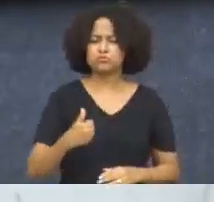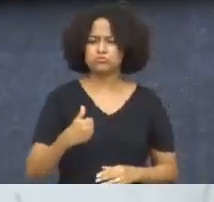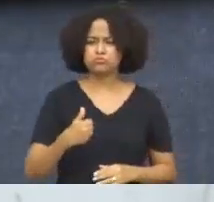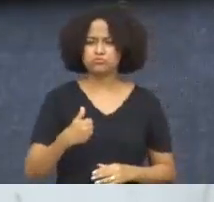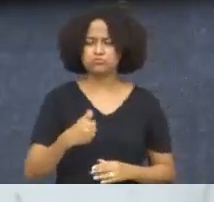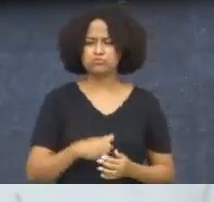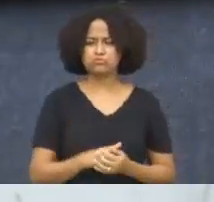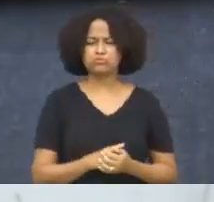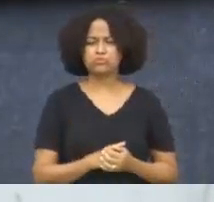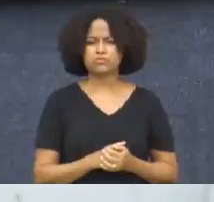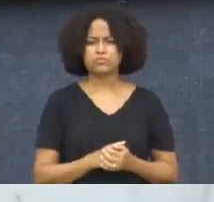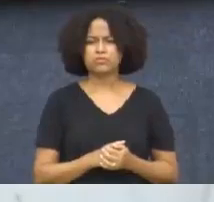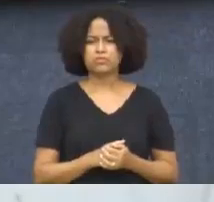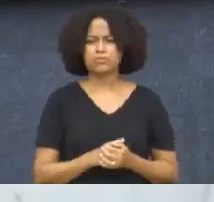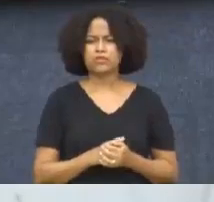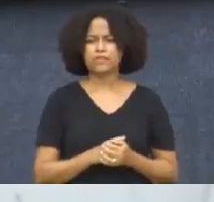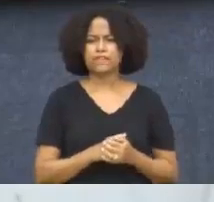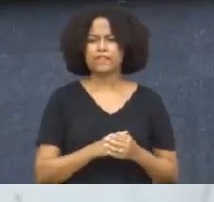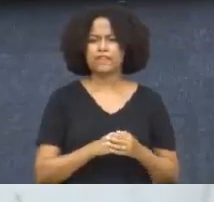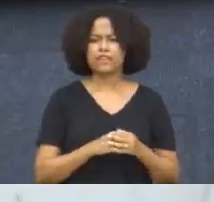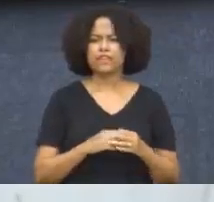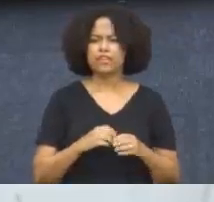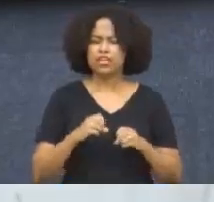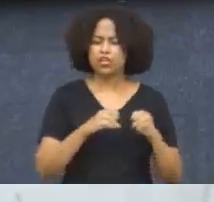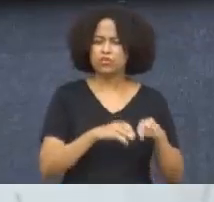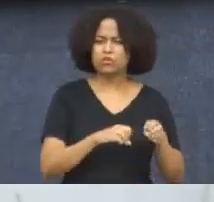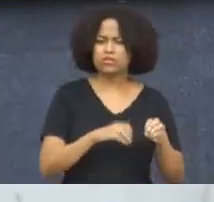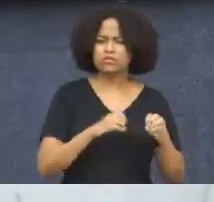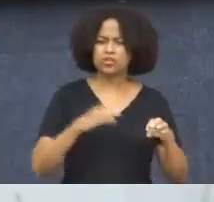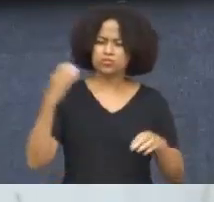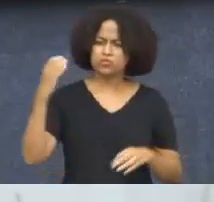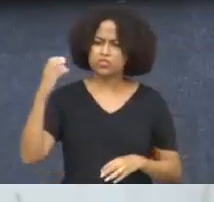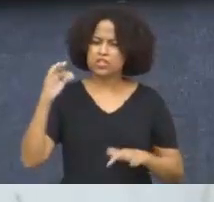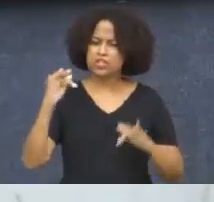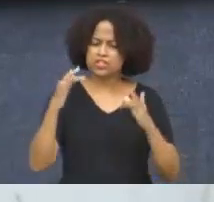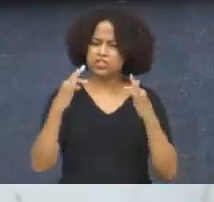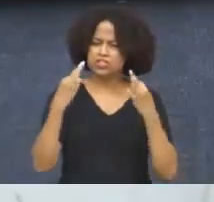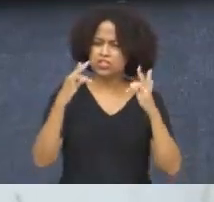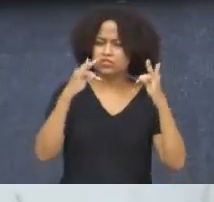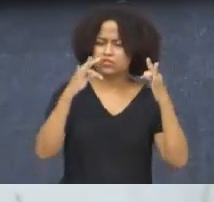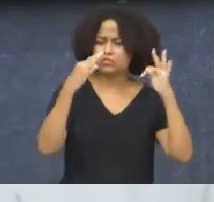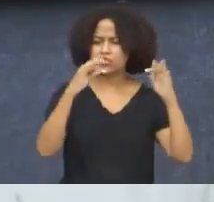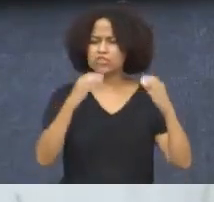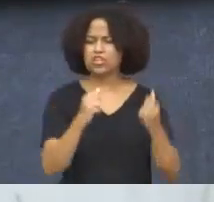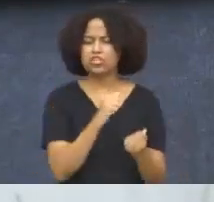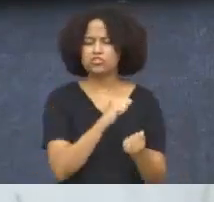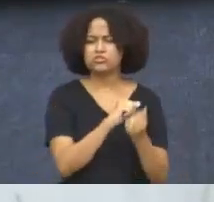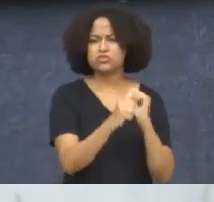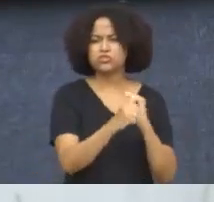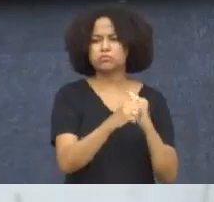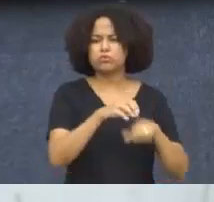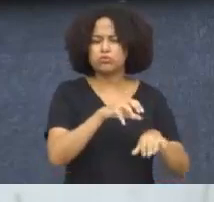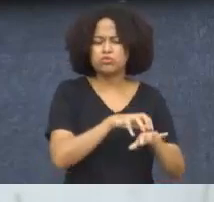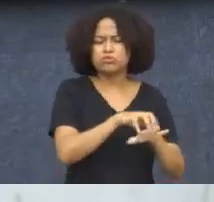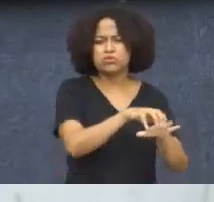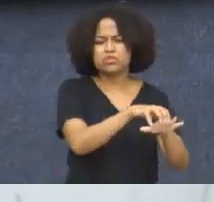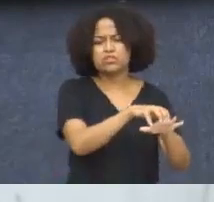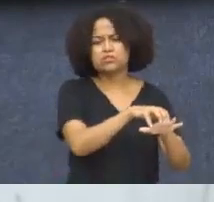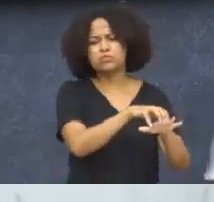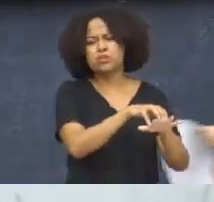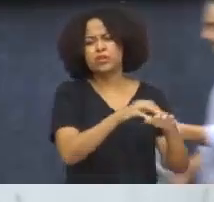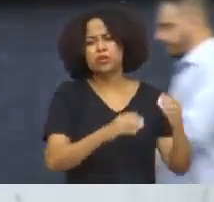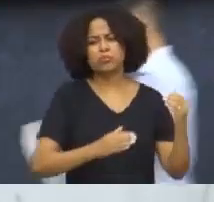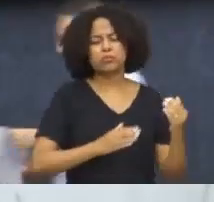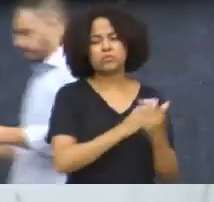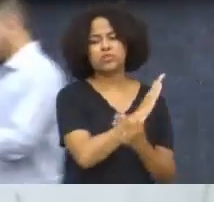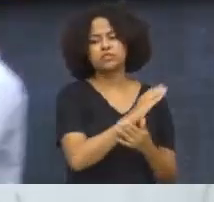Emenda educação, ciências e tecnologia, cultura, desporto, lazer e turismo pela aprovação da